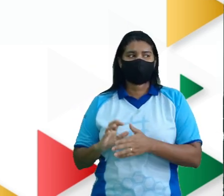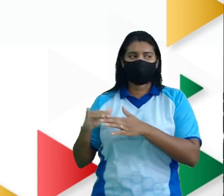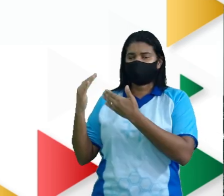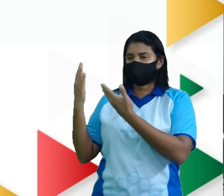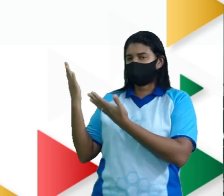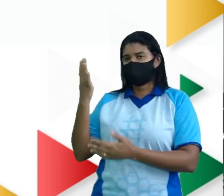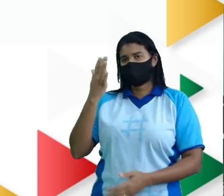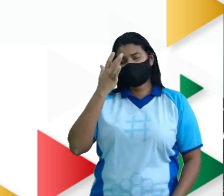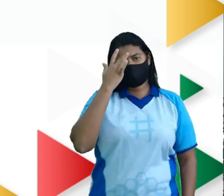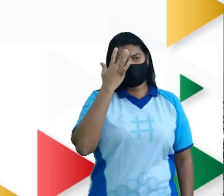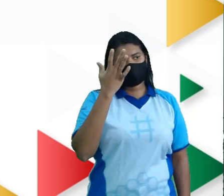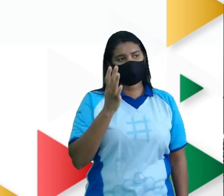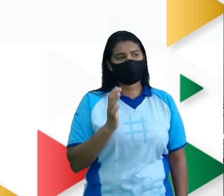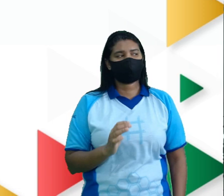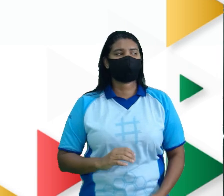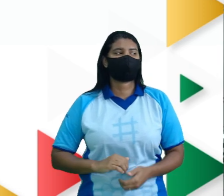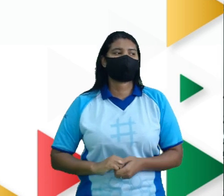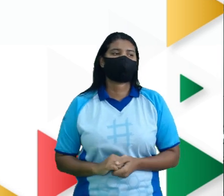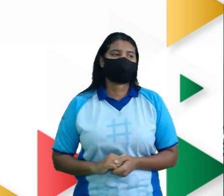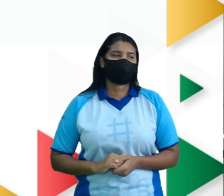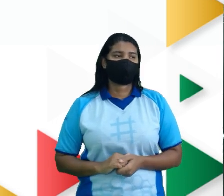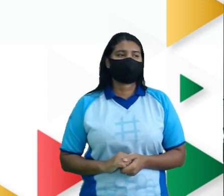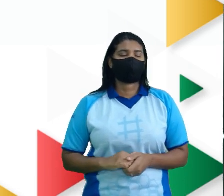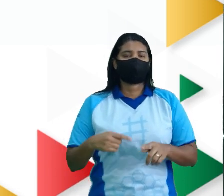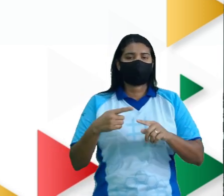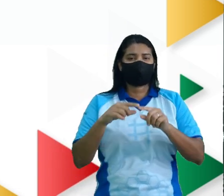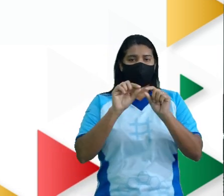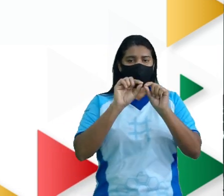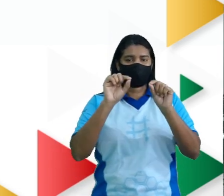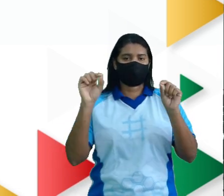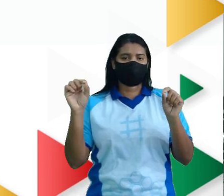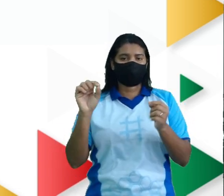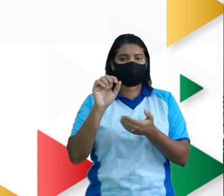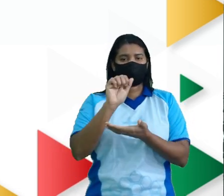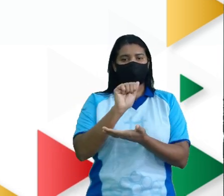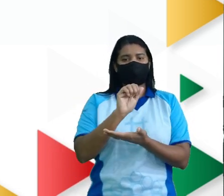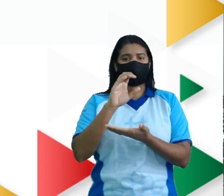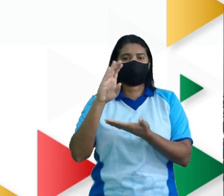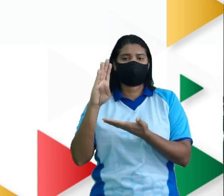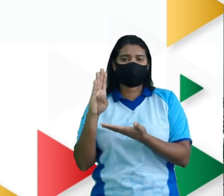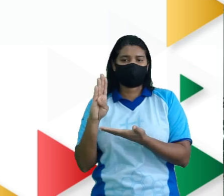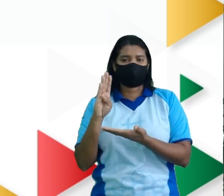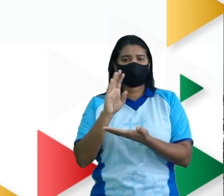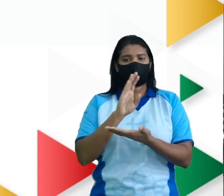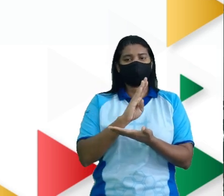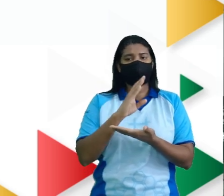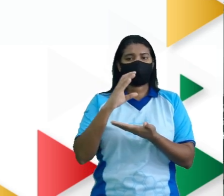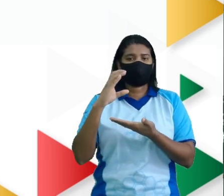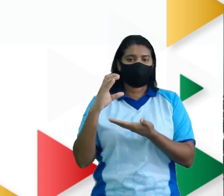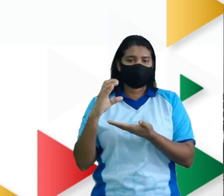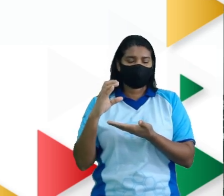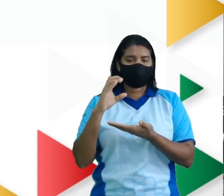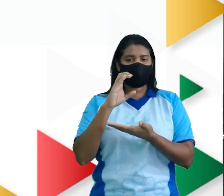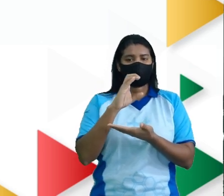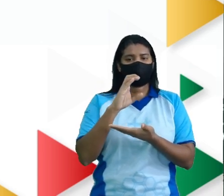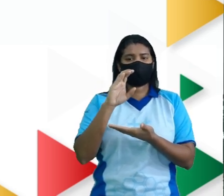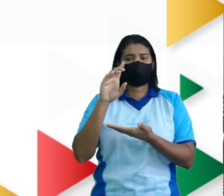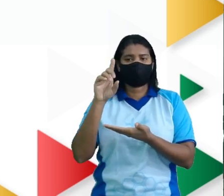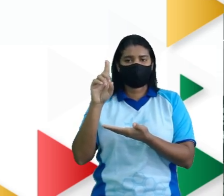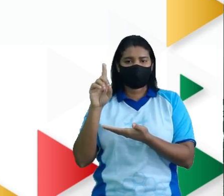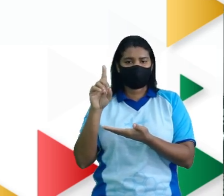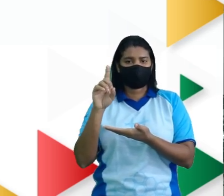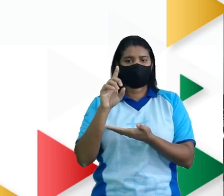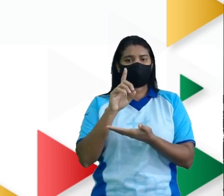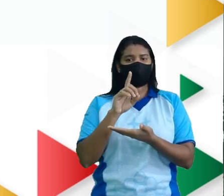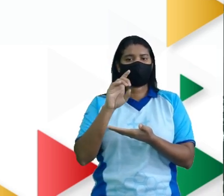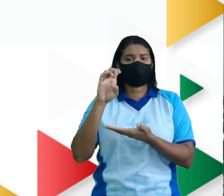mais fácil, porque eu vou ligar os pontos de A a B, de B a C, de C a D, de D